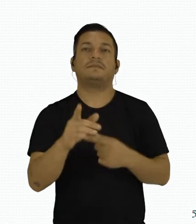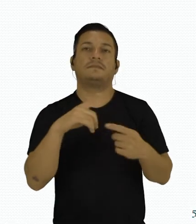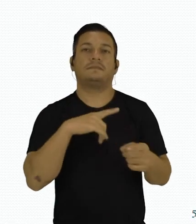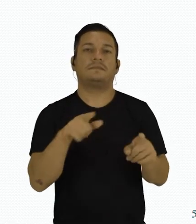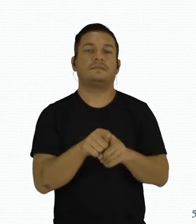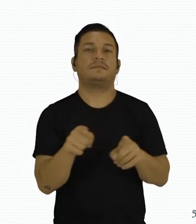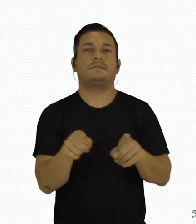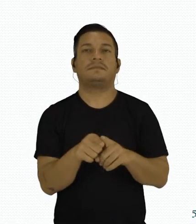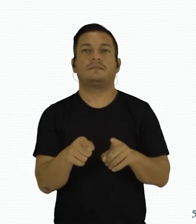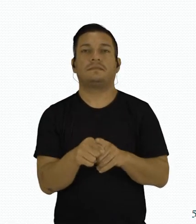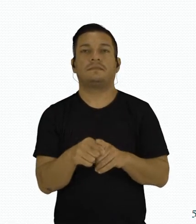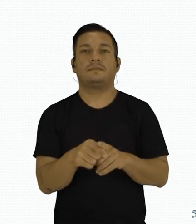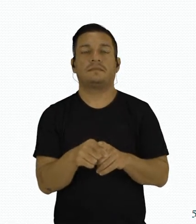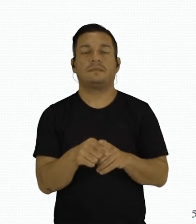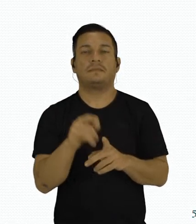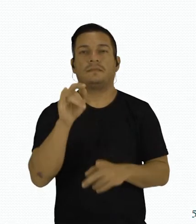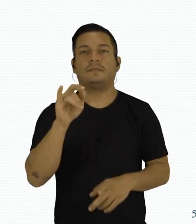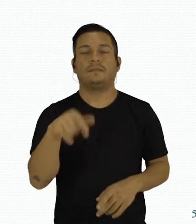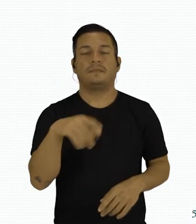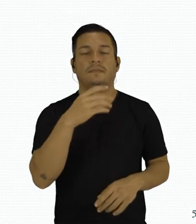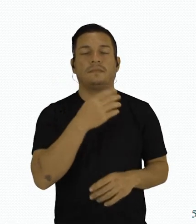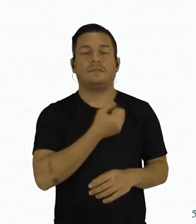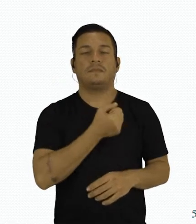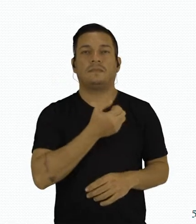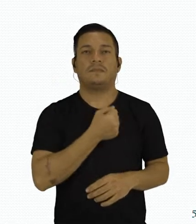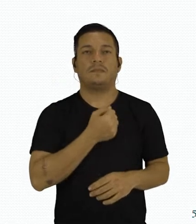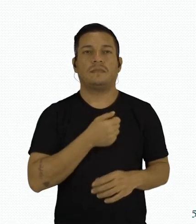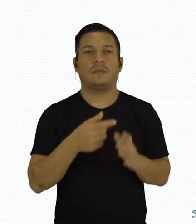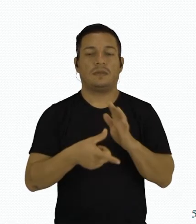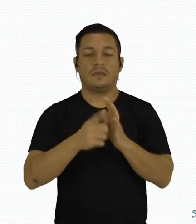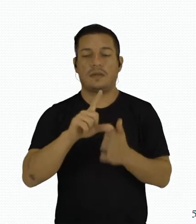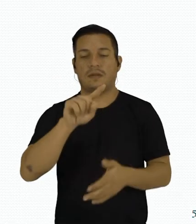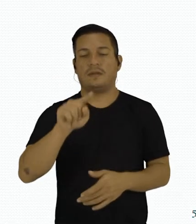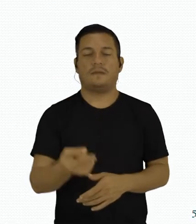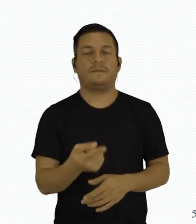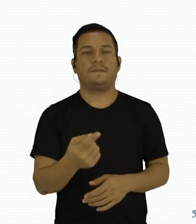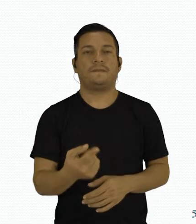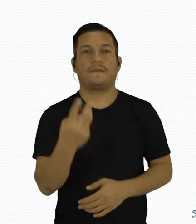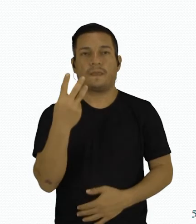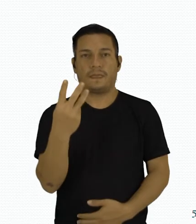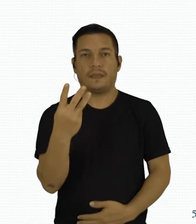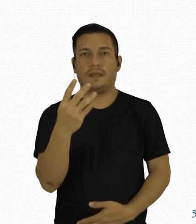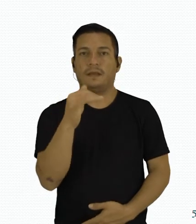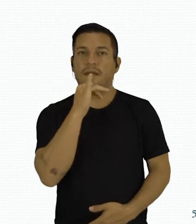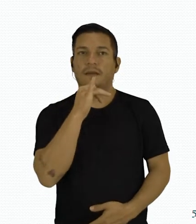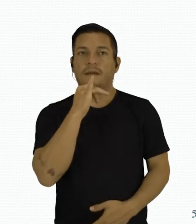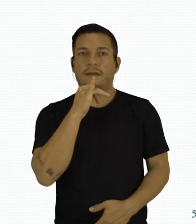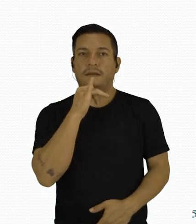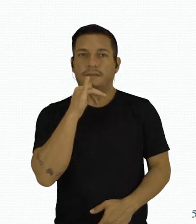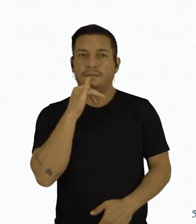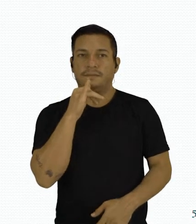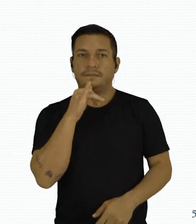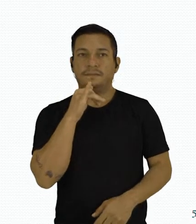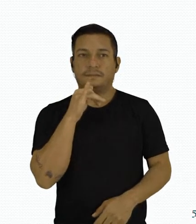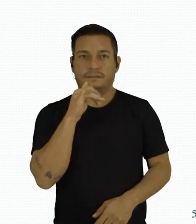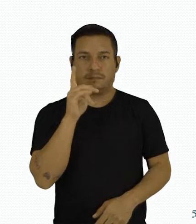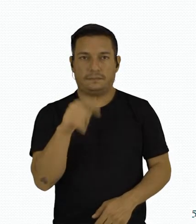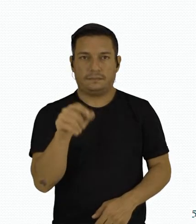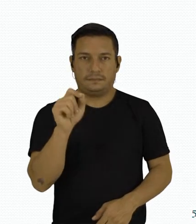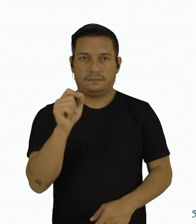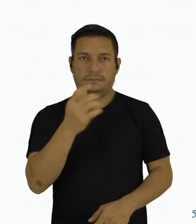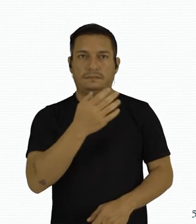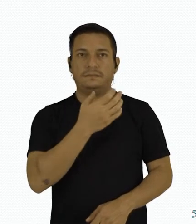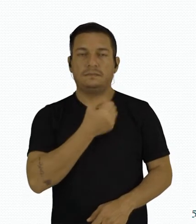temos a parte inteira, né, que é o algarismo que está antes da vírgula. Nos 3 primeiros exemplos, a parte inteira é o